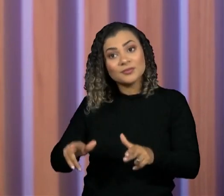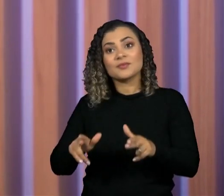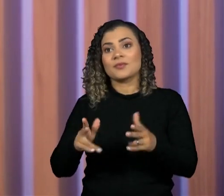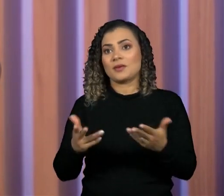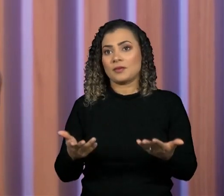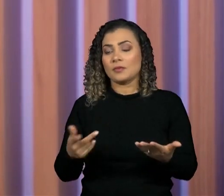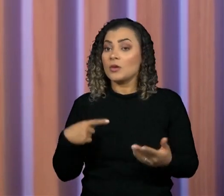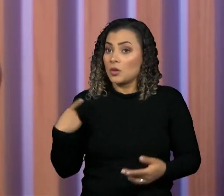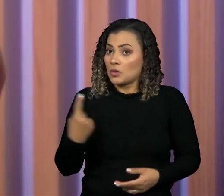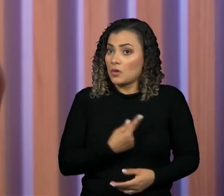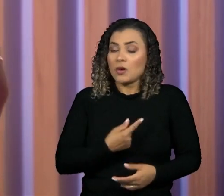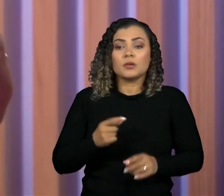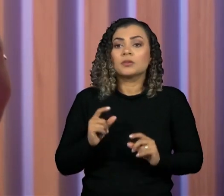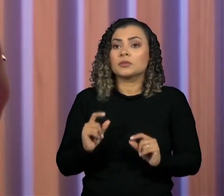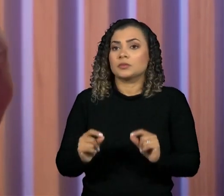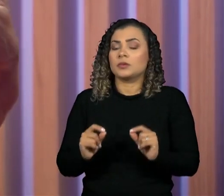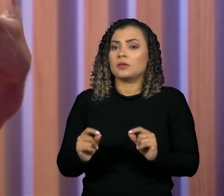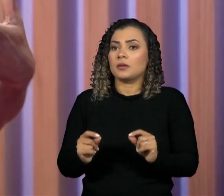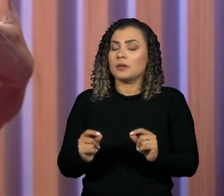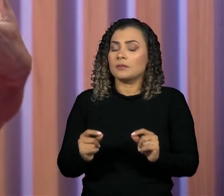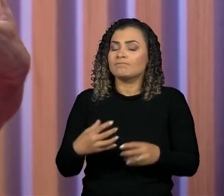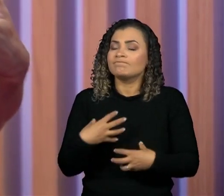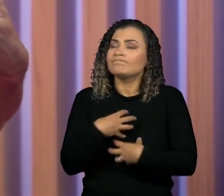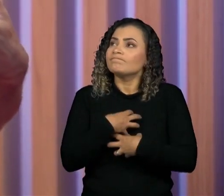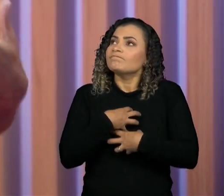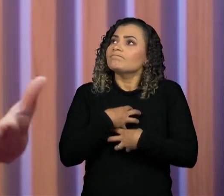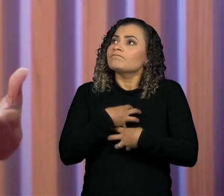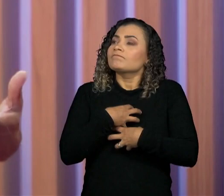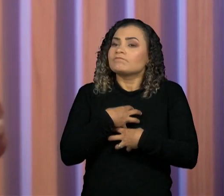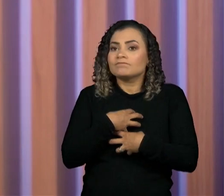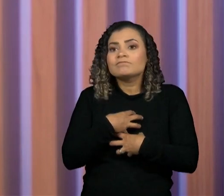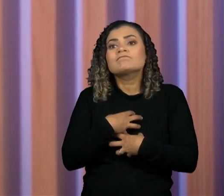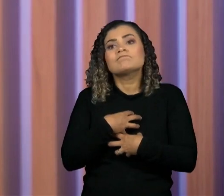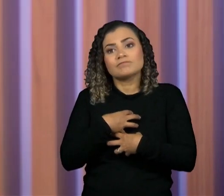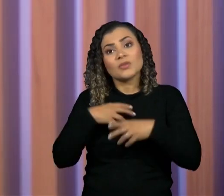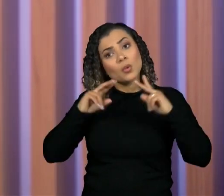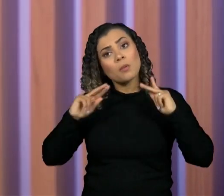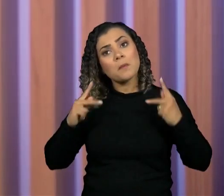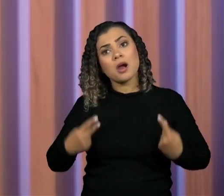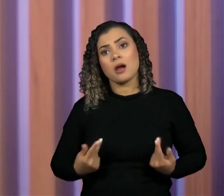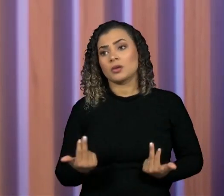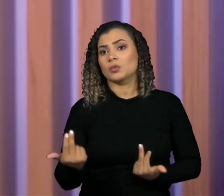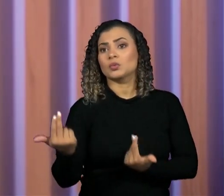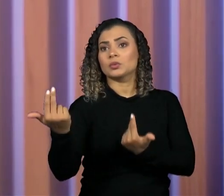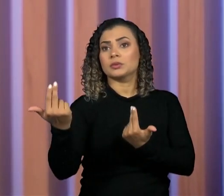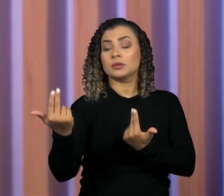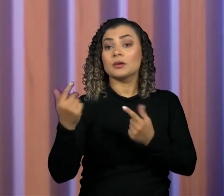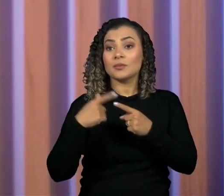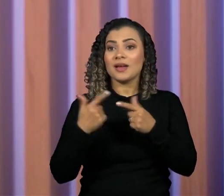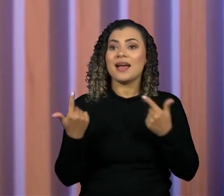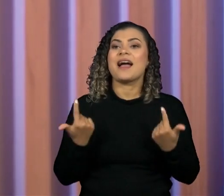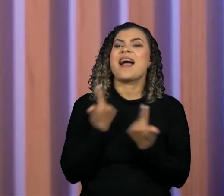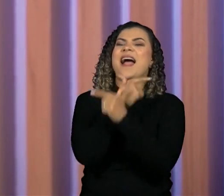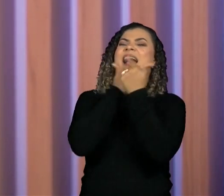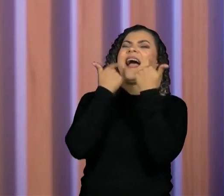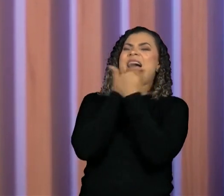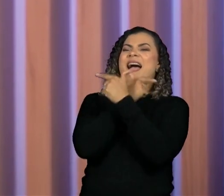acho que essa procura é para a gente se sentir humano. Porque, assim, uma boa